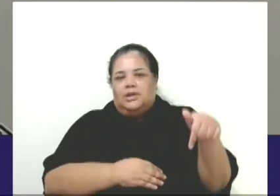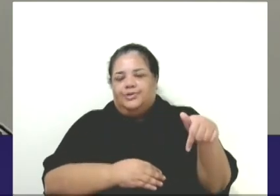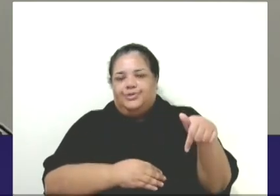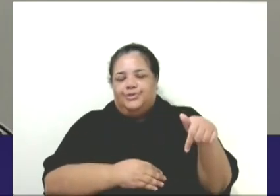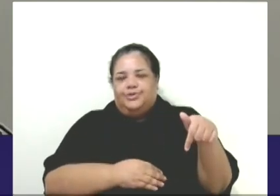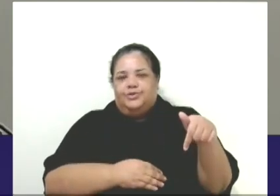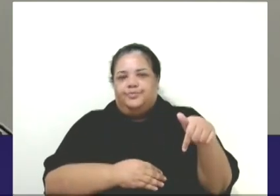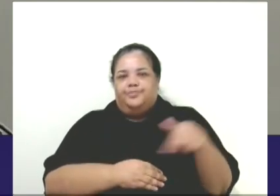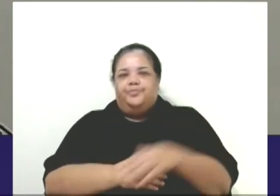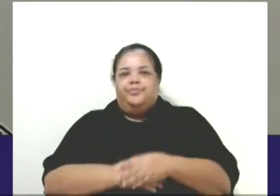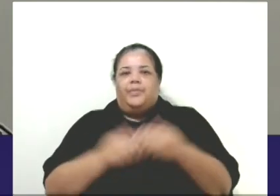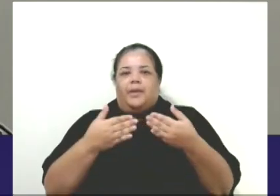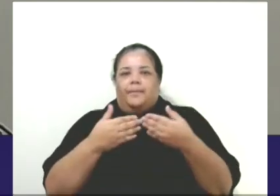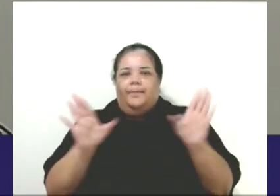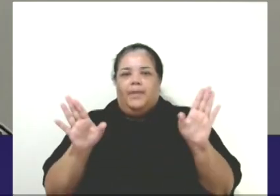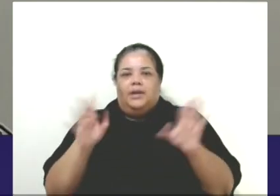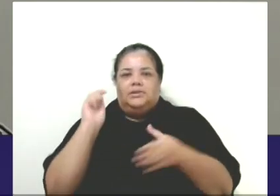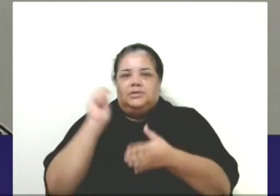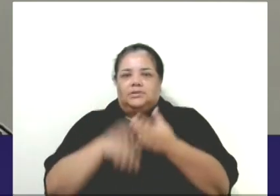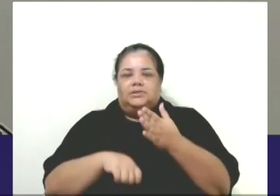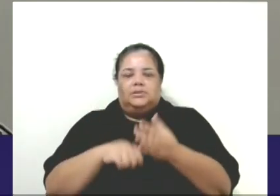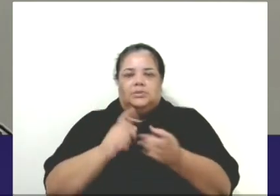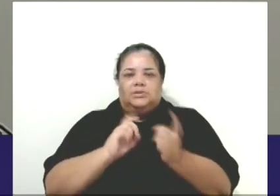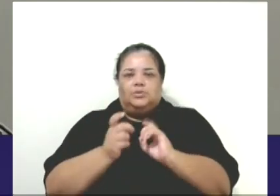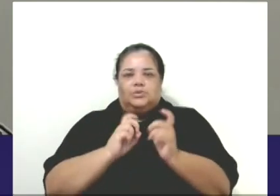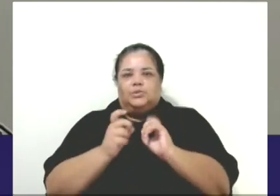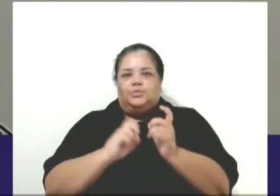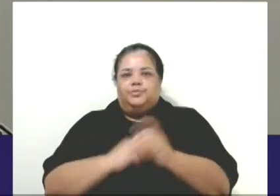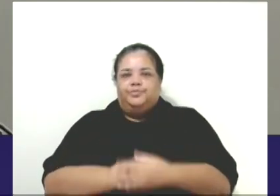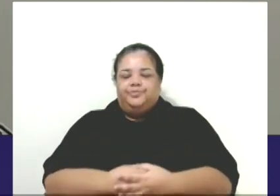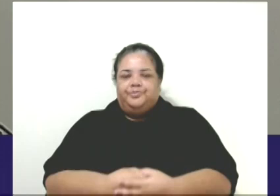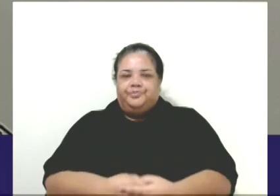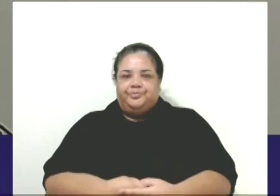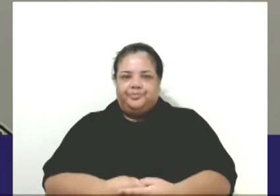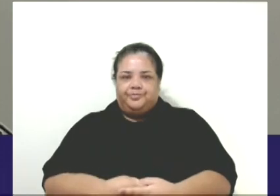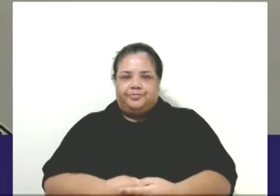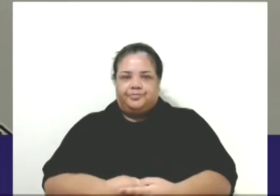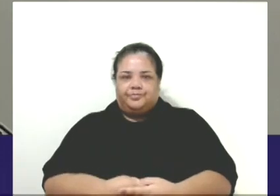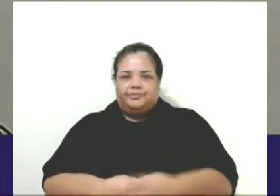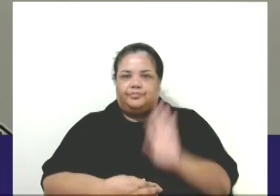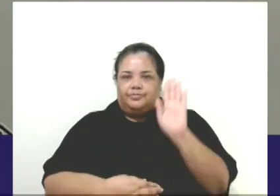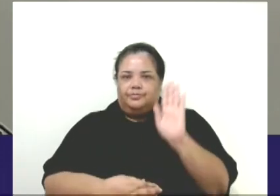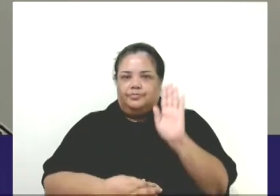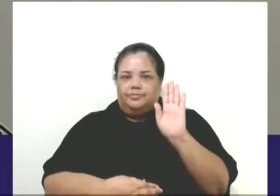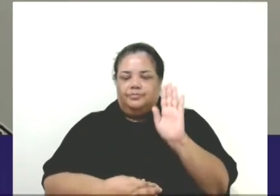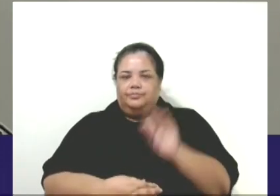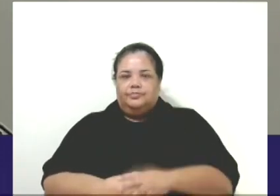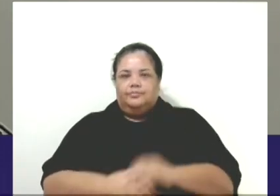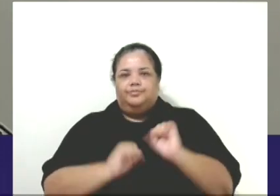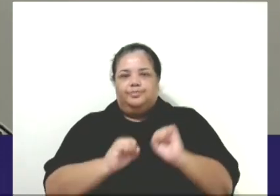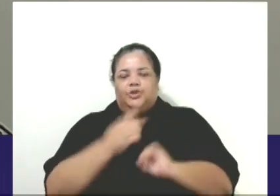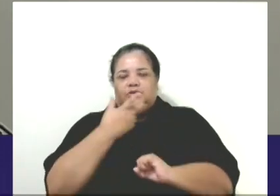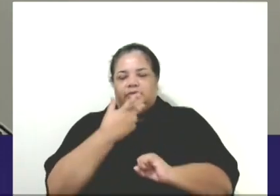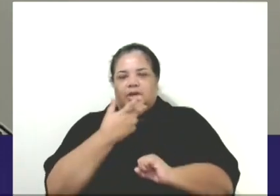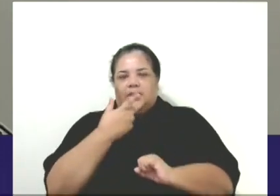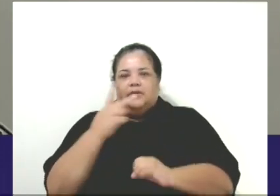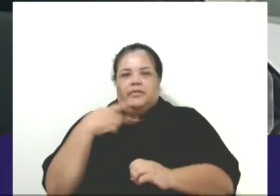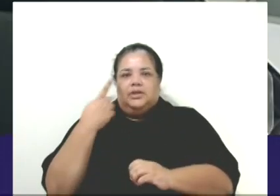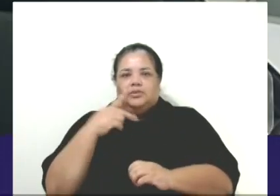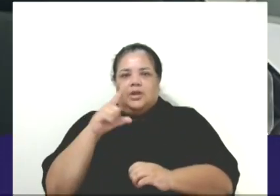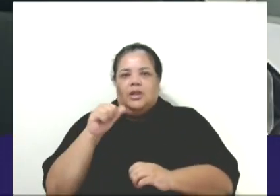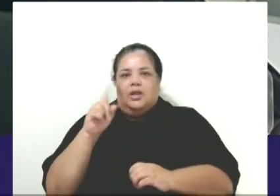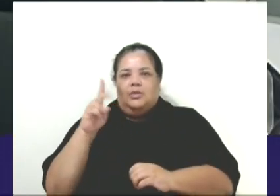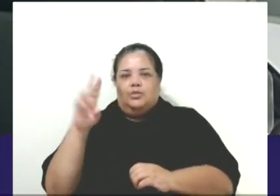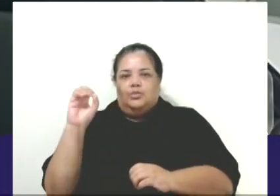seguida, o PL 70, de iniciativa do vereador Sargento Laudo, que denomina de Dorival Joaquim de Oliveira a Rua 7 do residencial